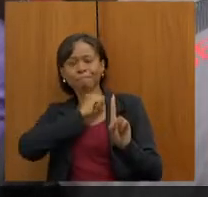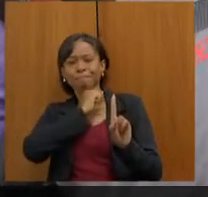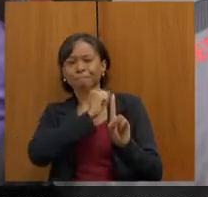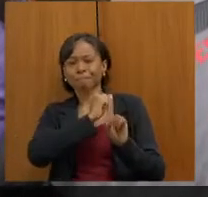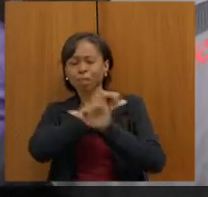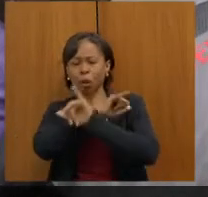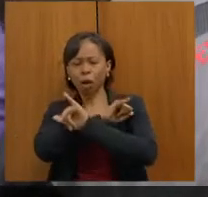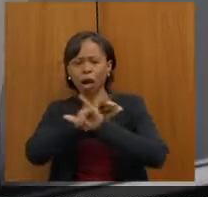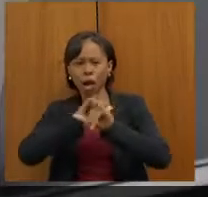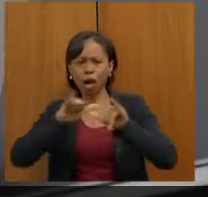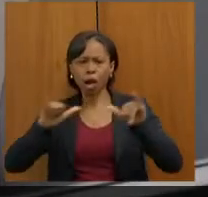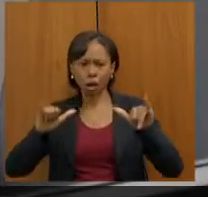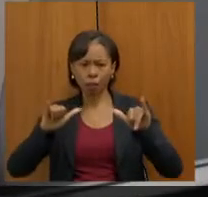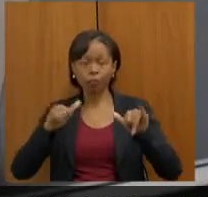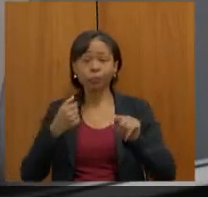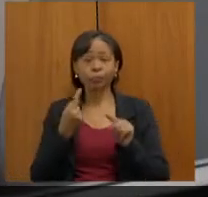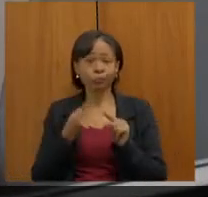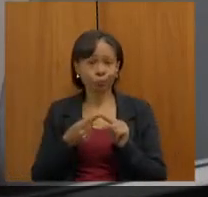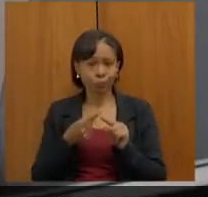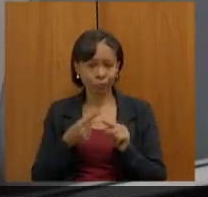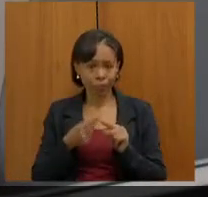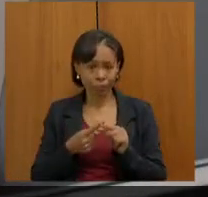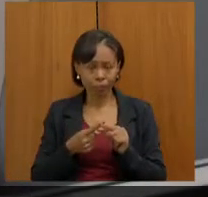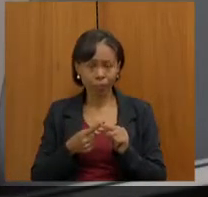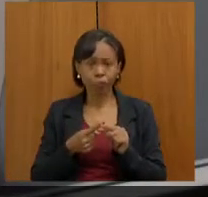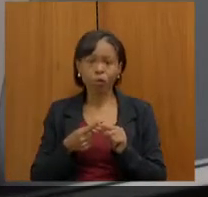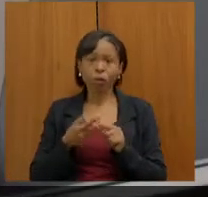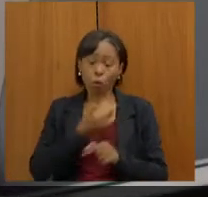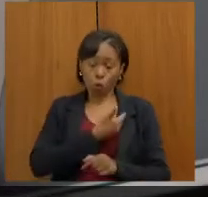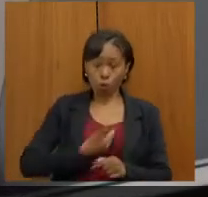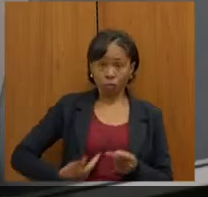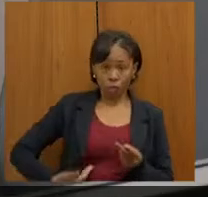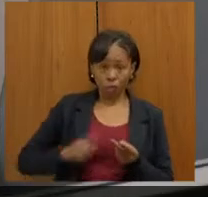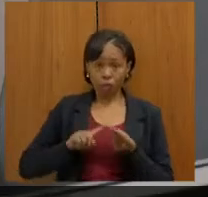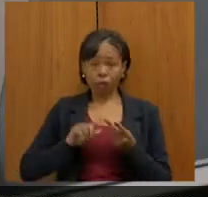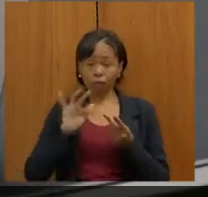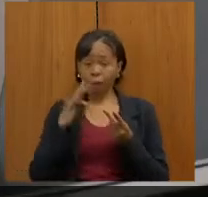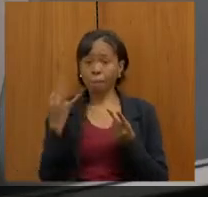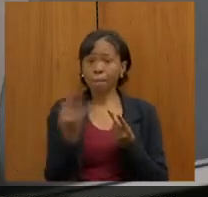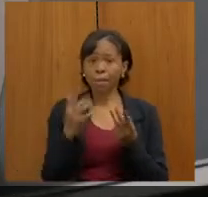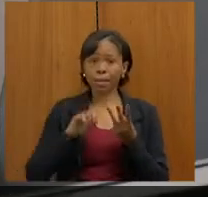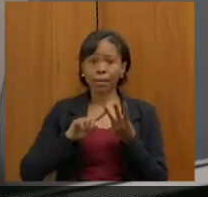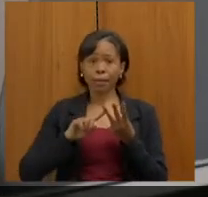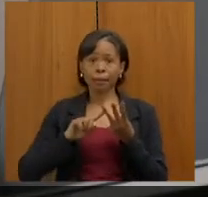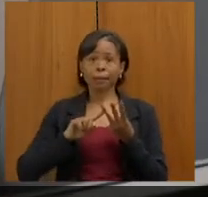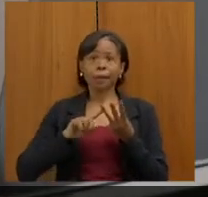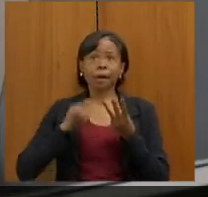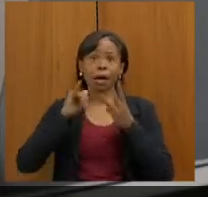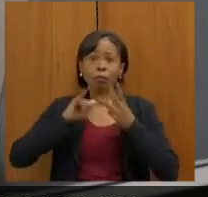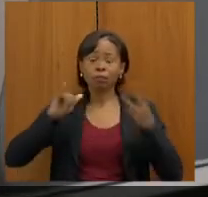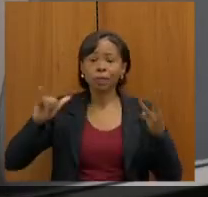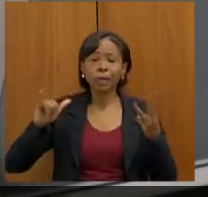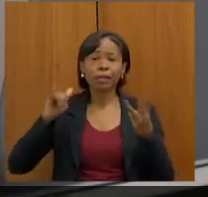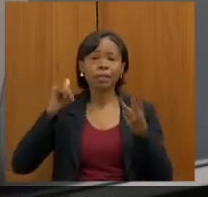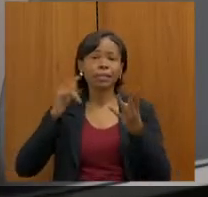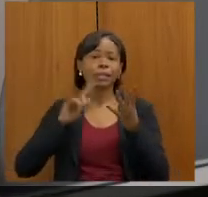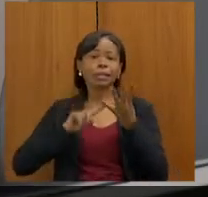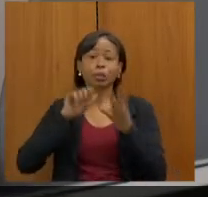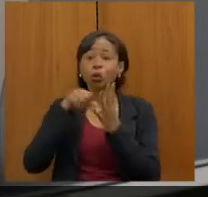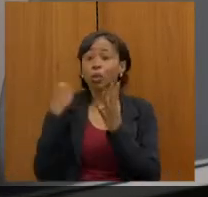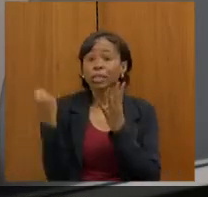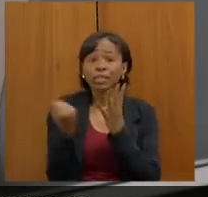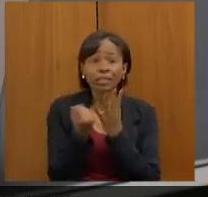porque quando o estado a família a mídia sociedade escolhe estar do lado da mulher